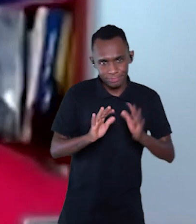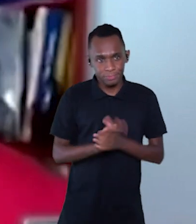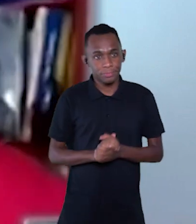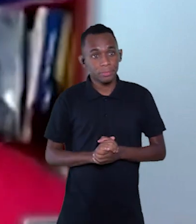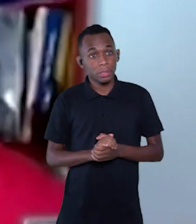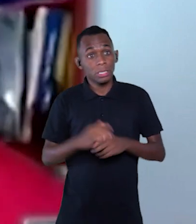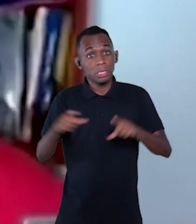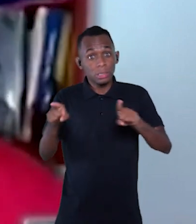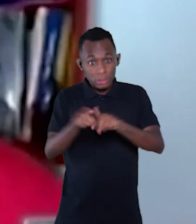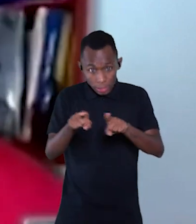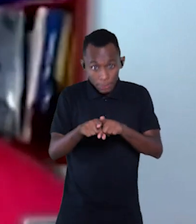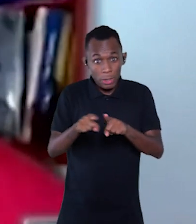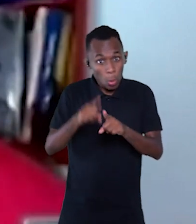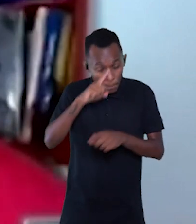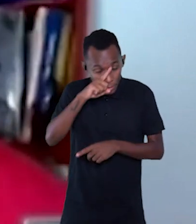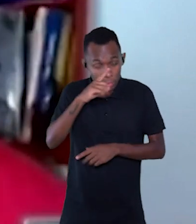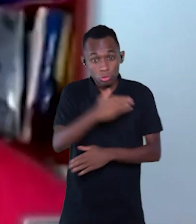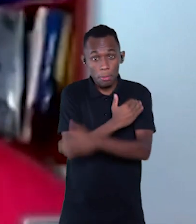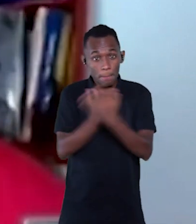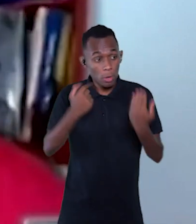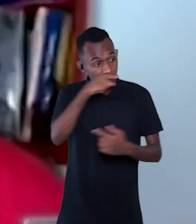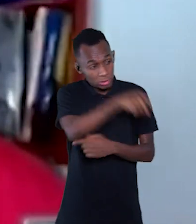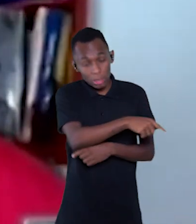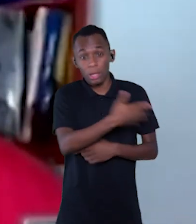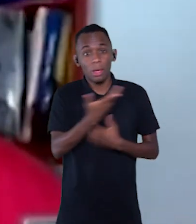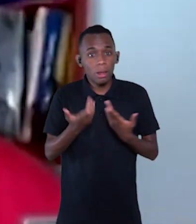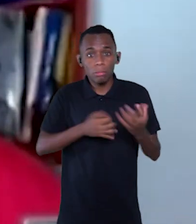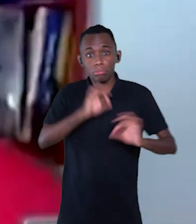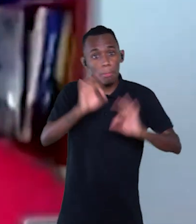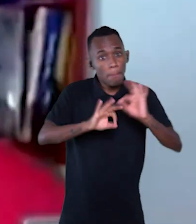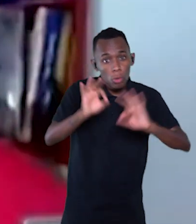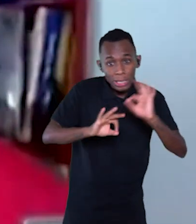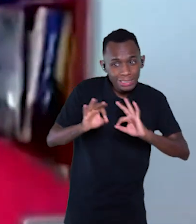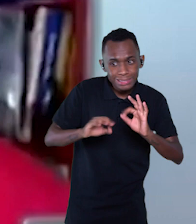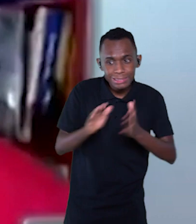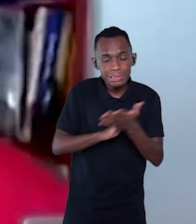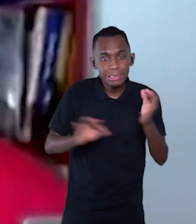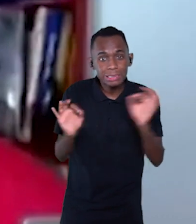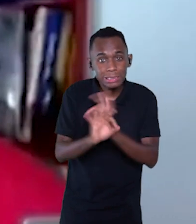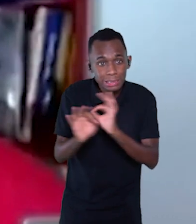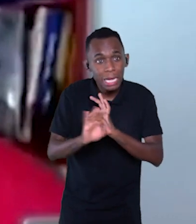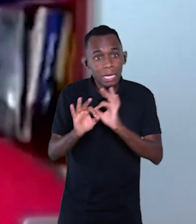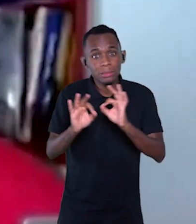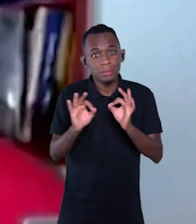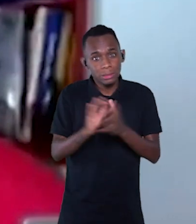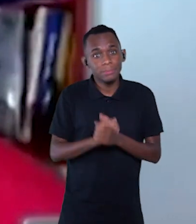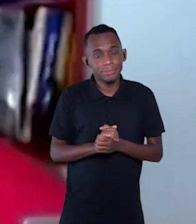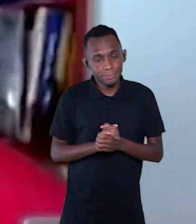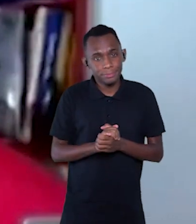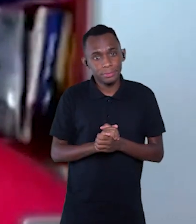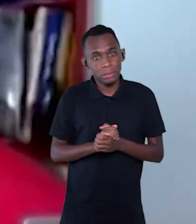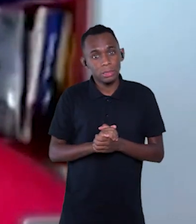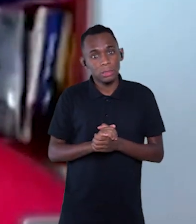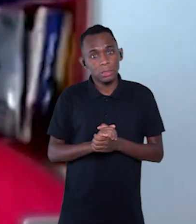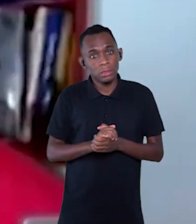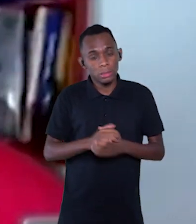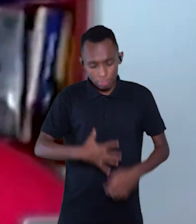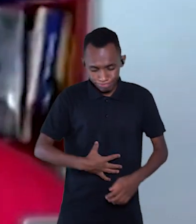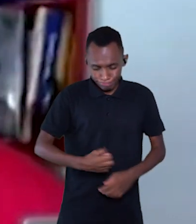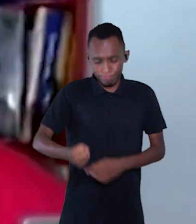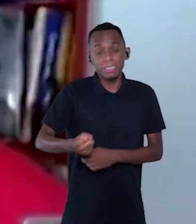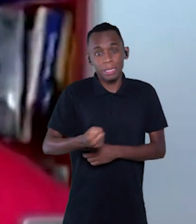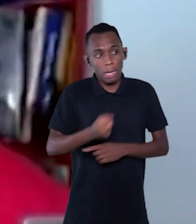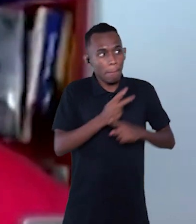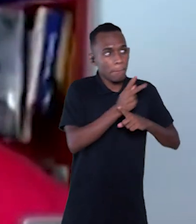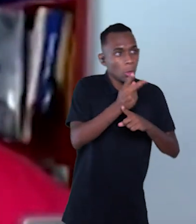vezes até o risco de morte dessa mulher que engravida sem se planejar e busca um aborto clandestino para poder